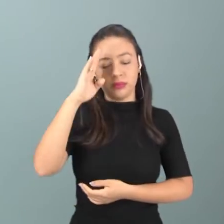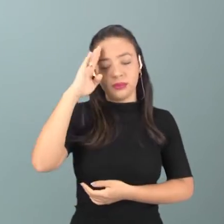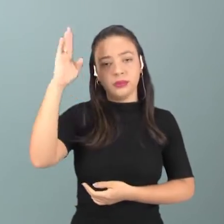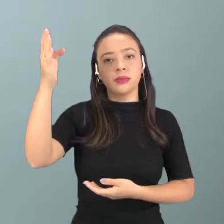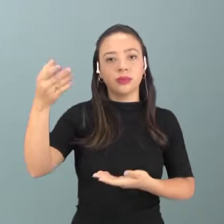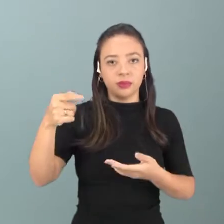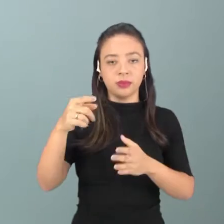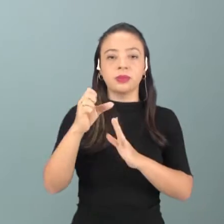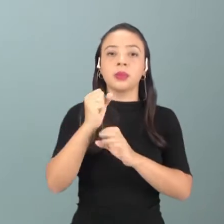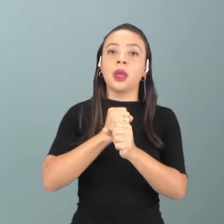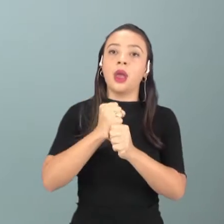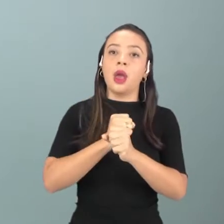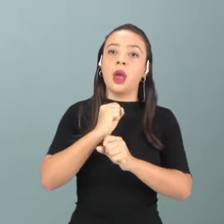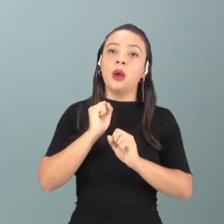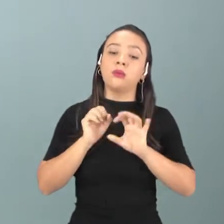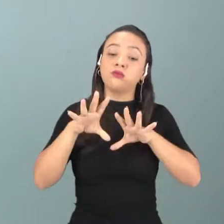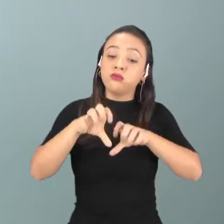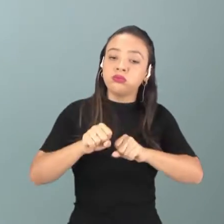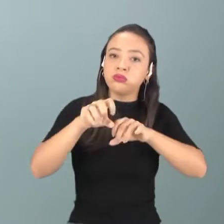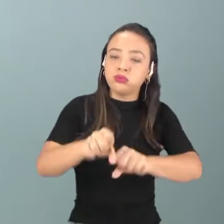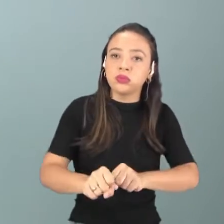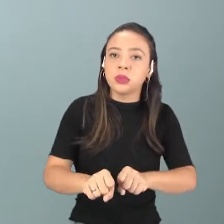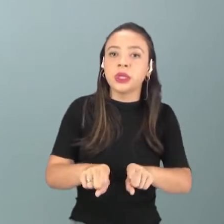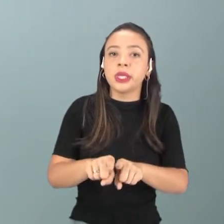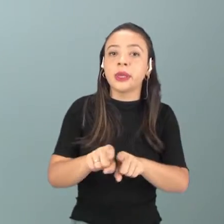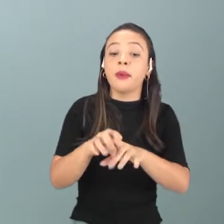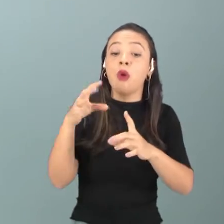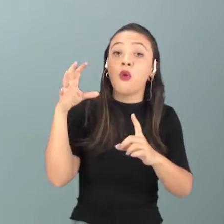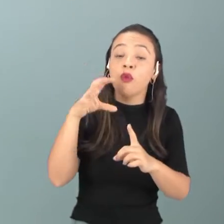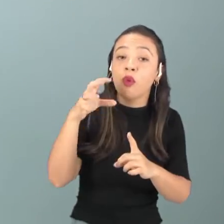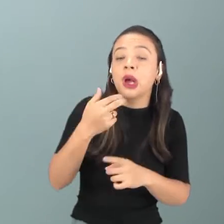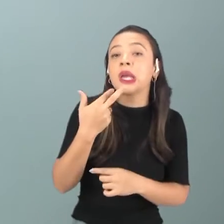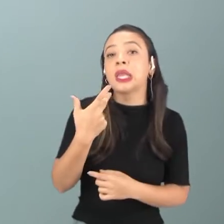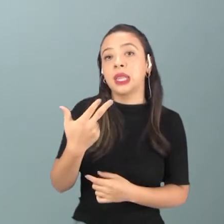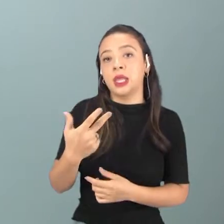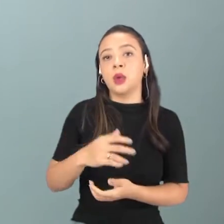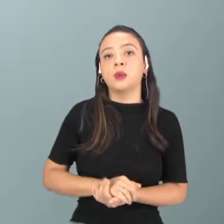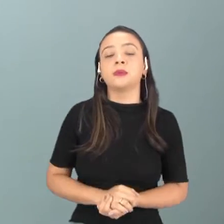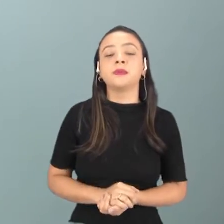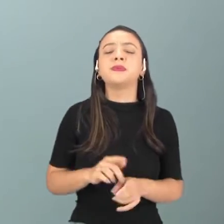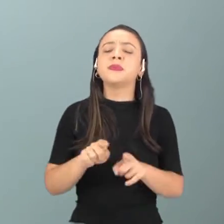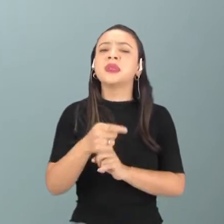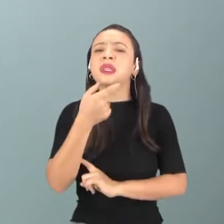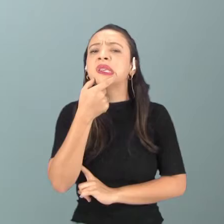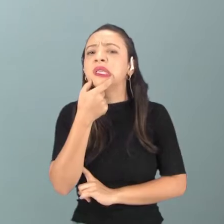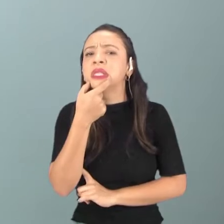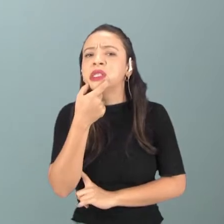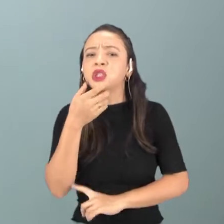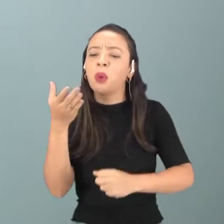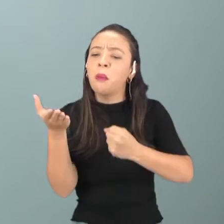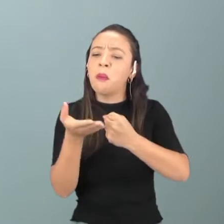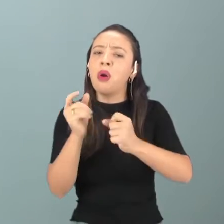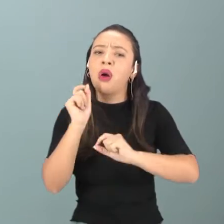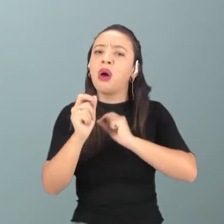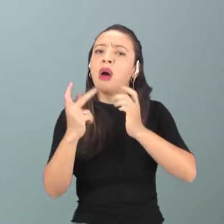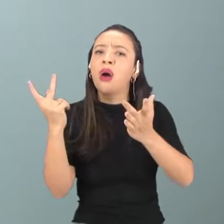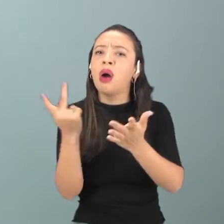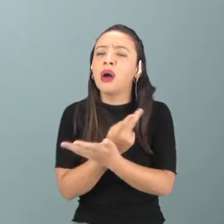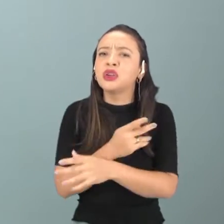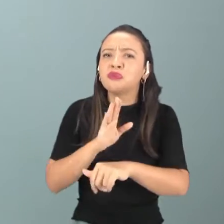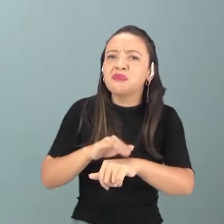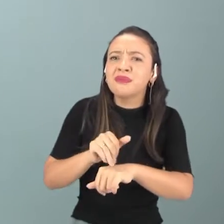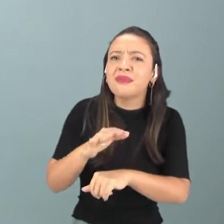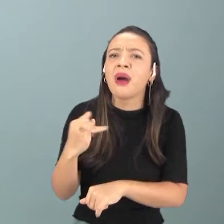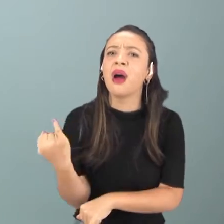período foi a invasão e essas primeiras influências linguísticas, certo? E lá no inglês médio, o que foi que aconteceu? O que foi mais